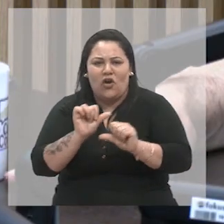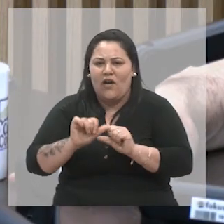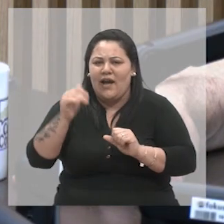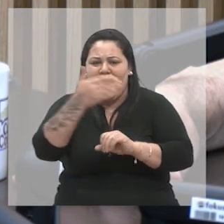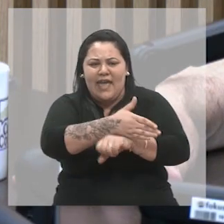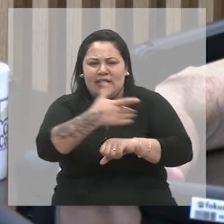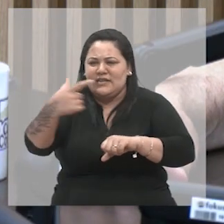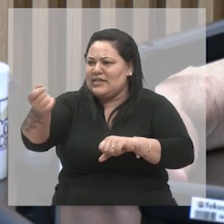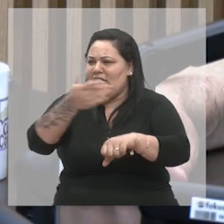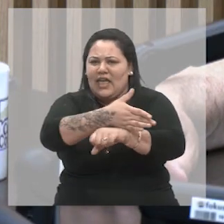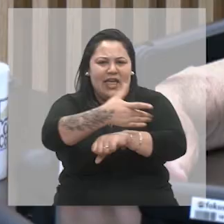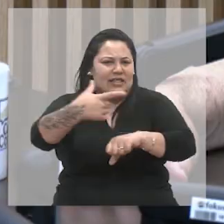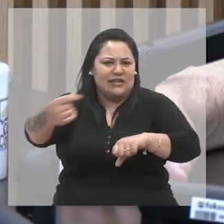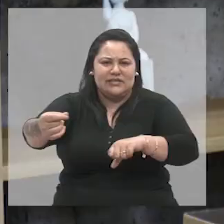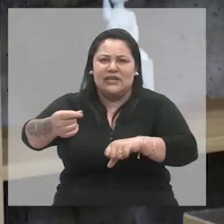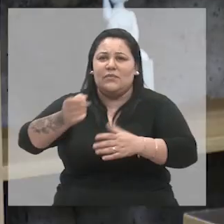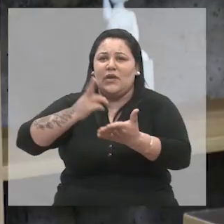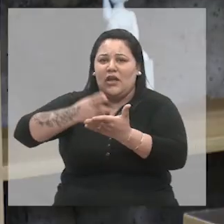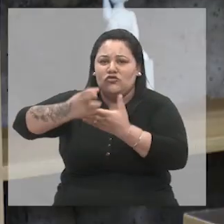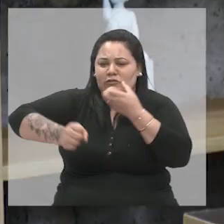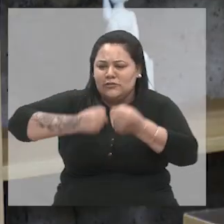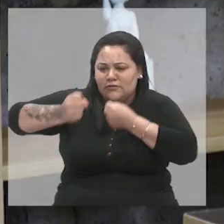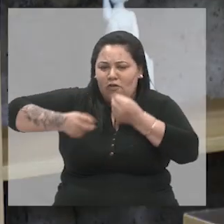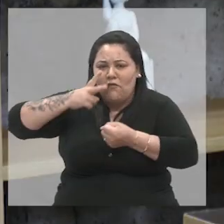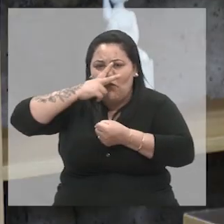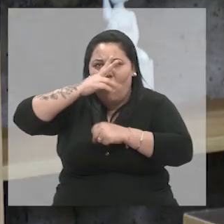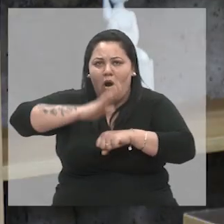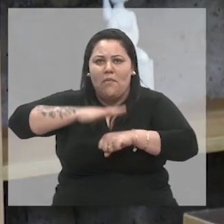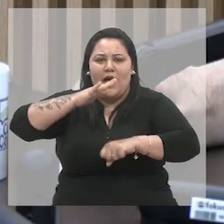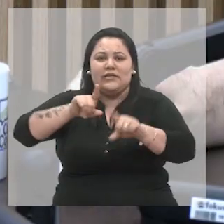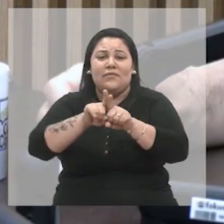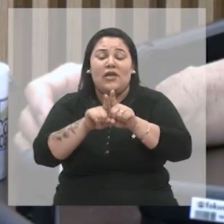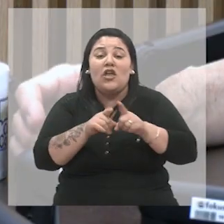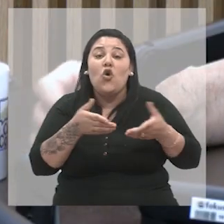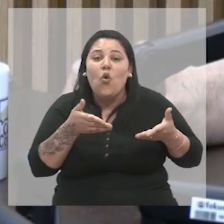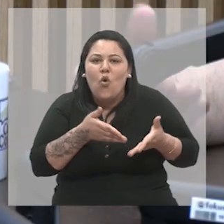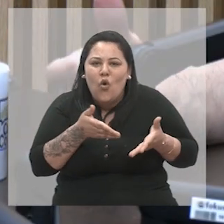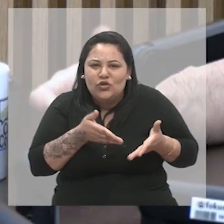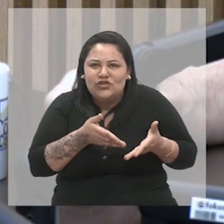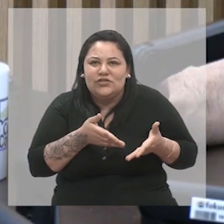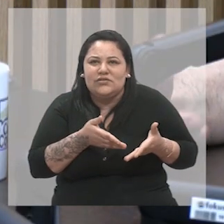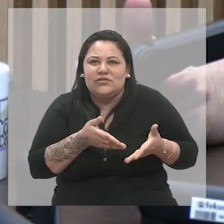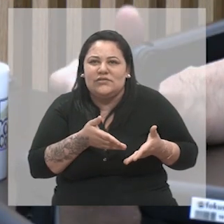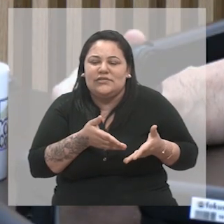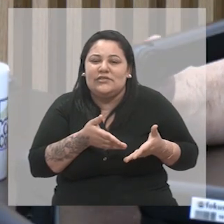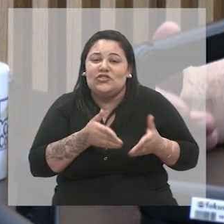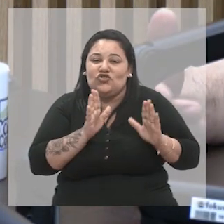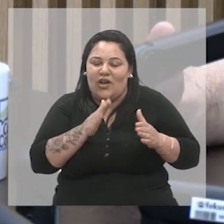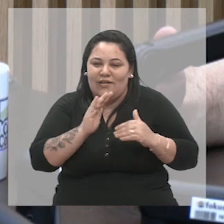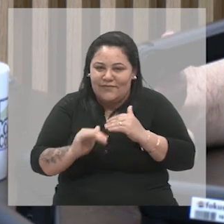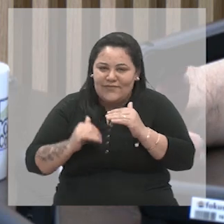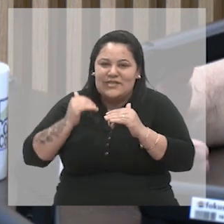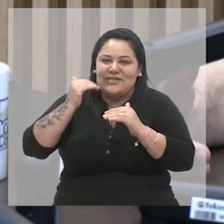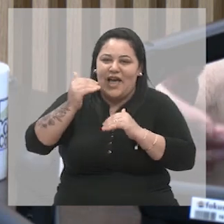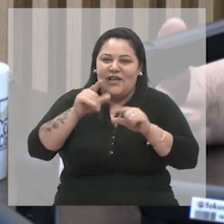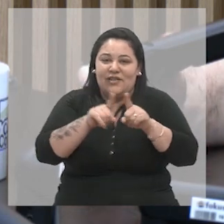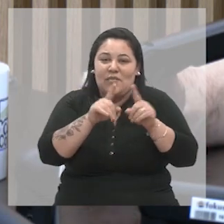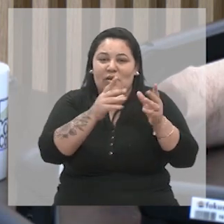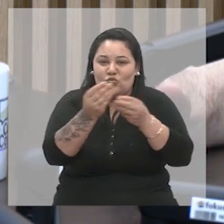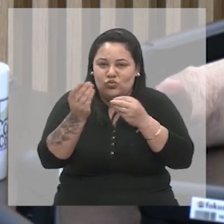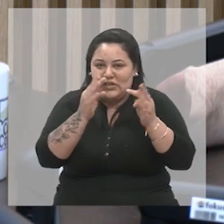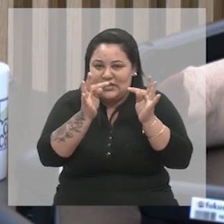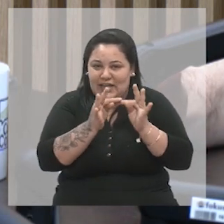não tem, né? Para manter a intensidade. Para manter. E hoje ainda, com esse avançar, né,